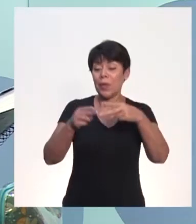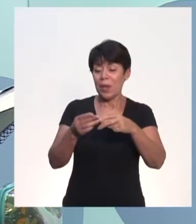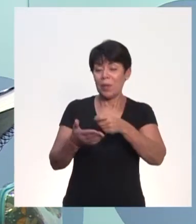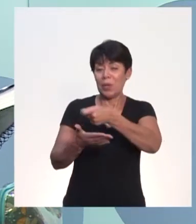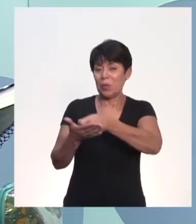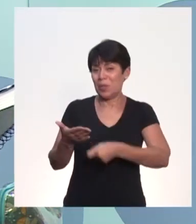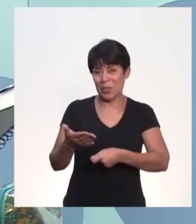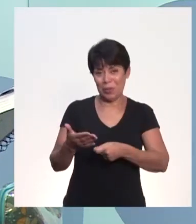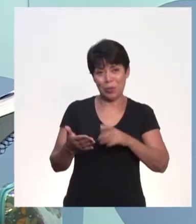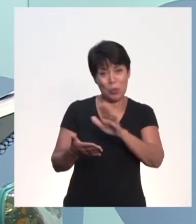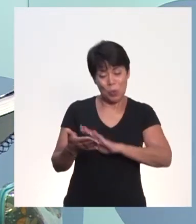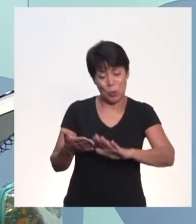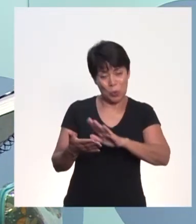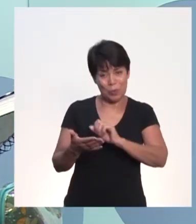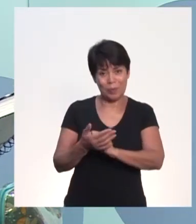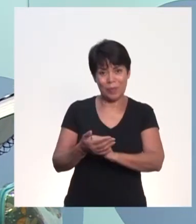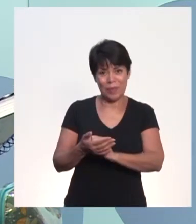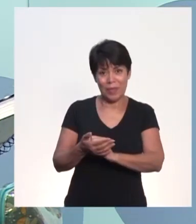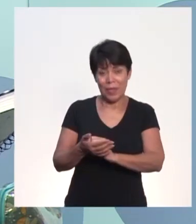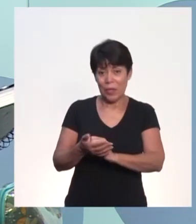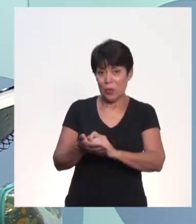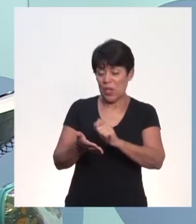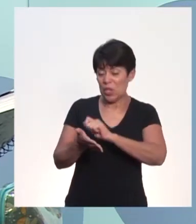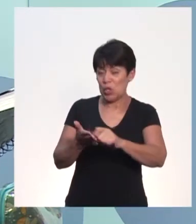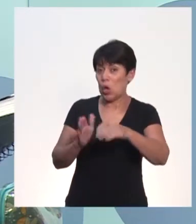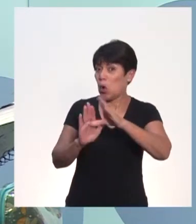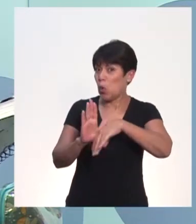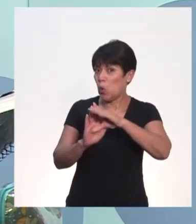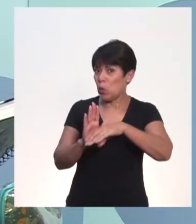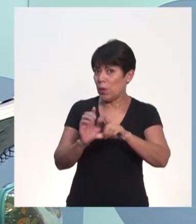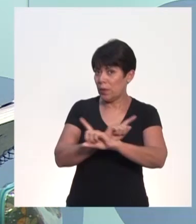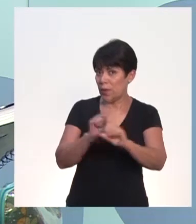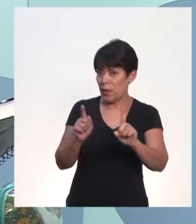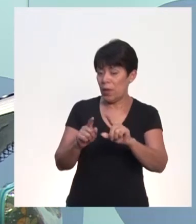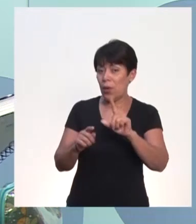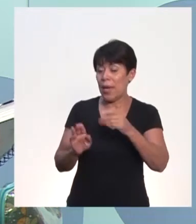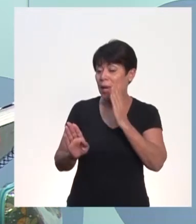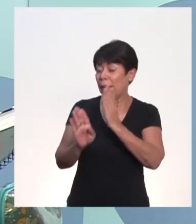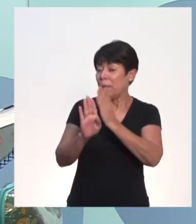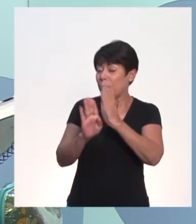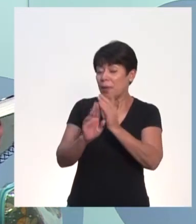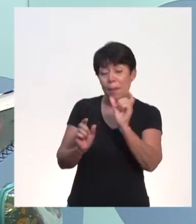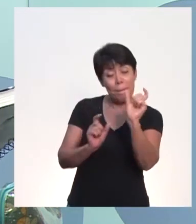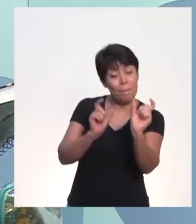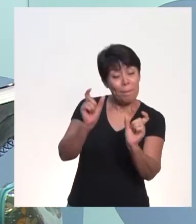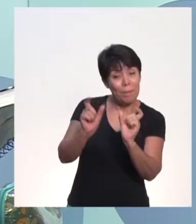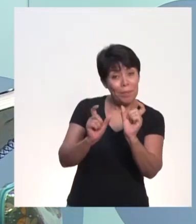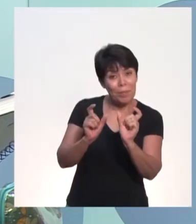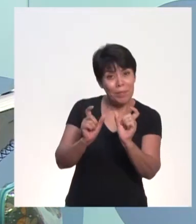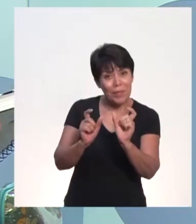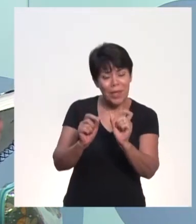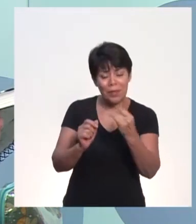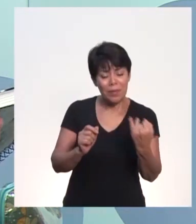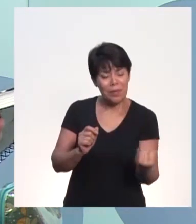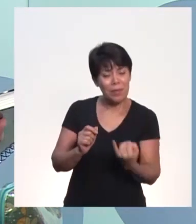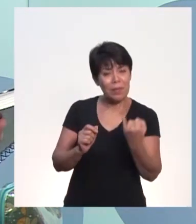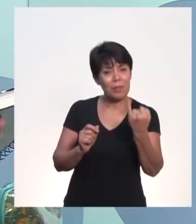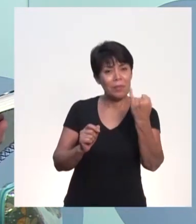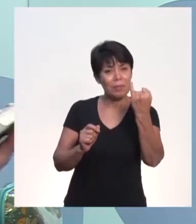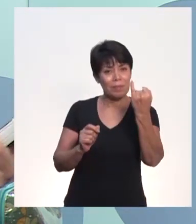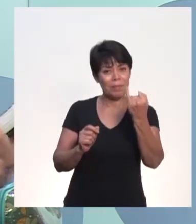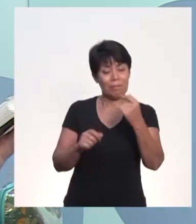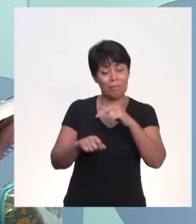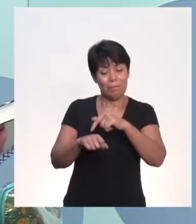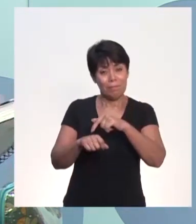texto. Não é para grifar conceito, é para tentar encontrar palavras que sejam importantes quando a gente tiver